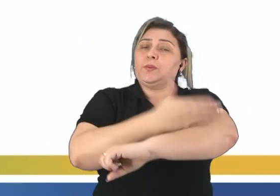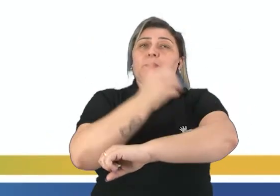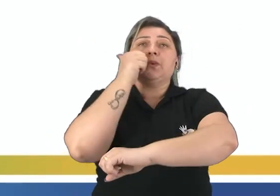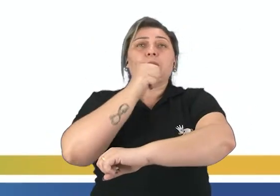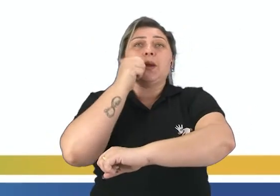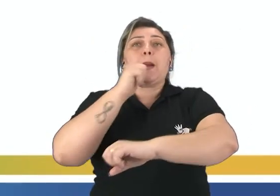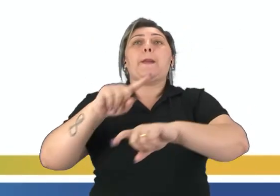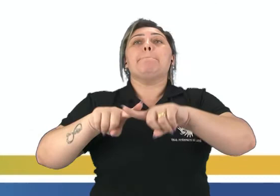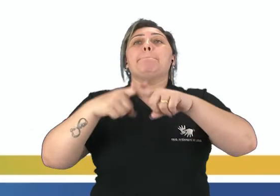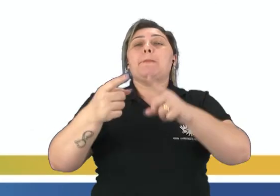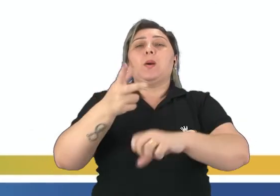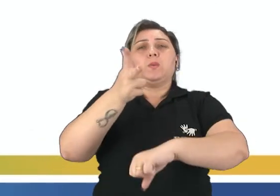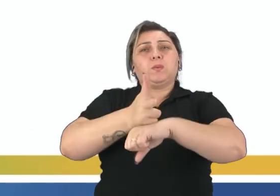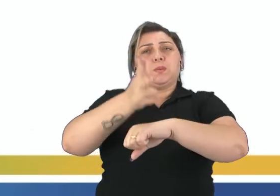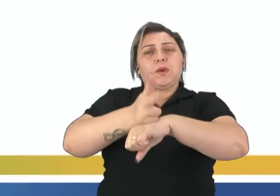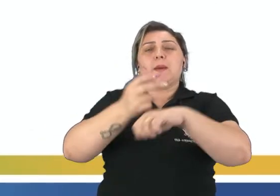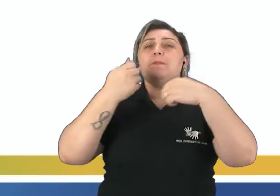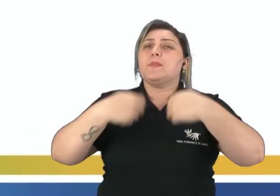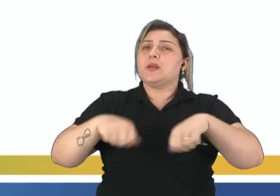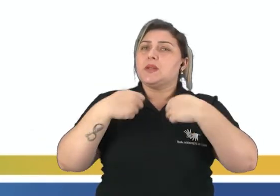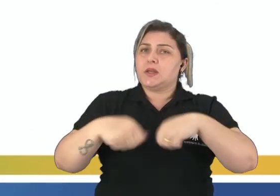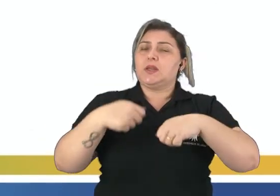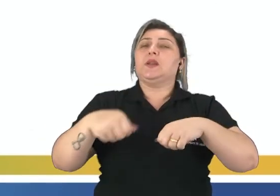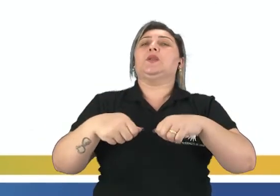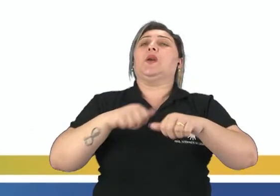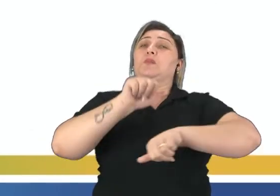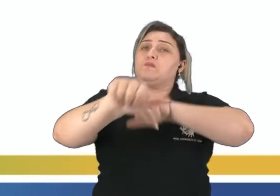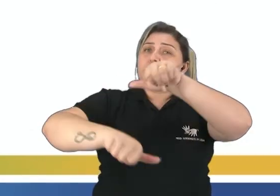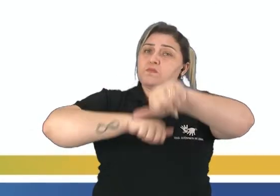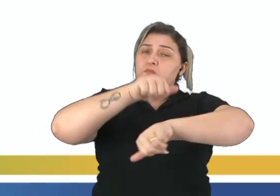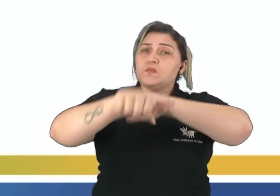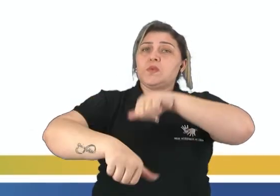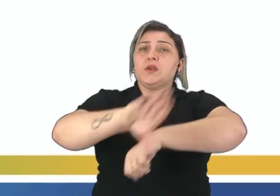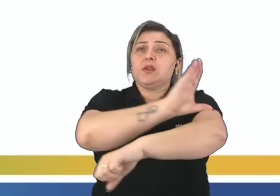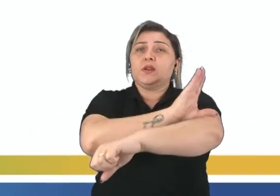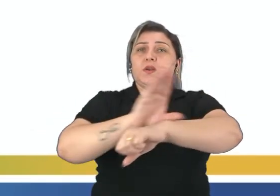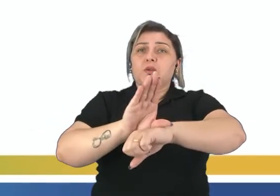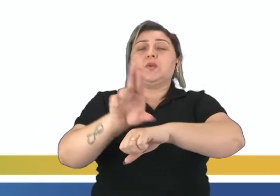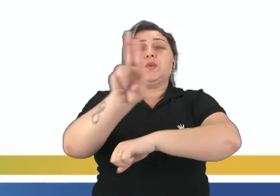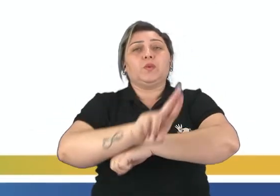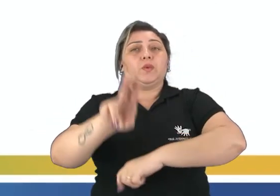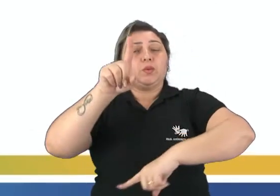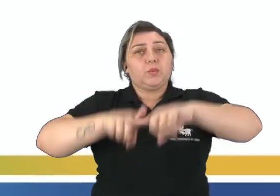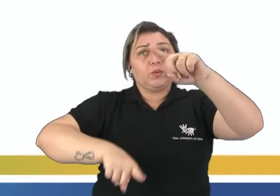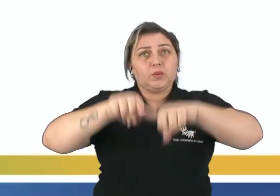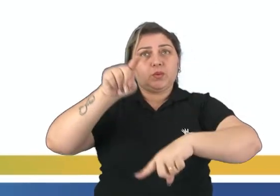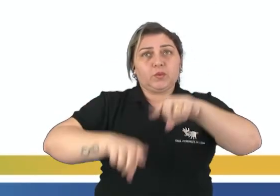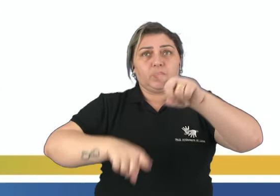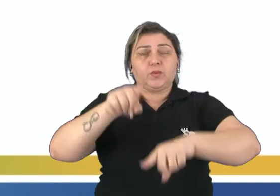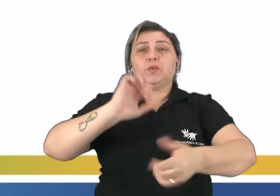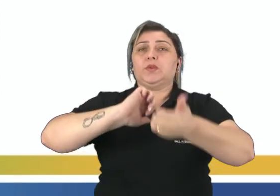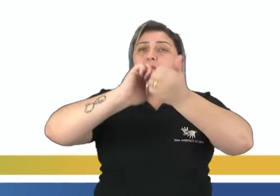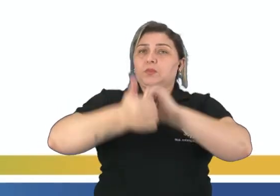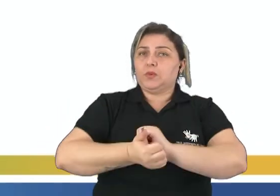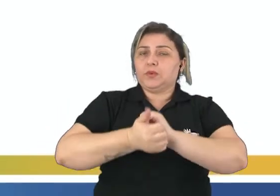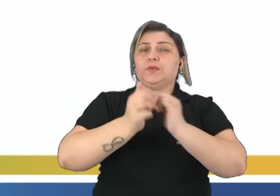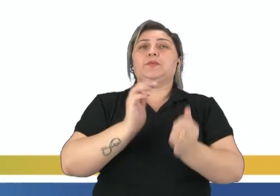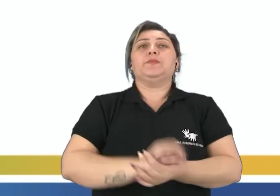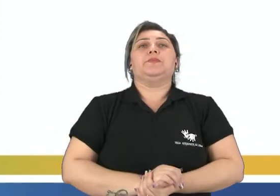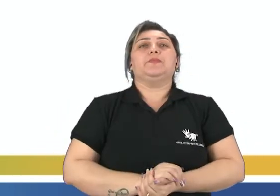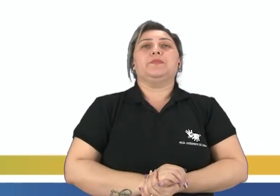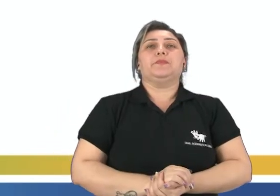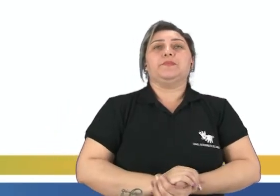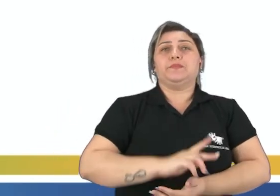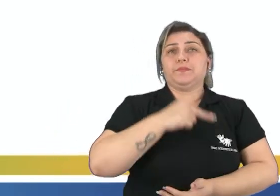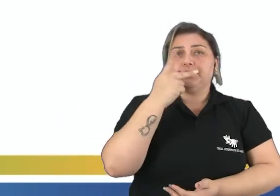da imprensa que deve e precisa ser um agente transformador da cultura do consumo dos produtos do esporte, né? Então,